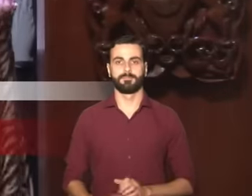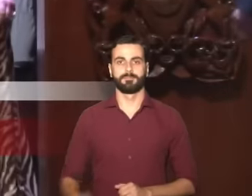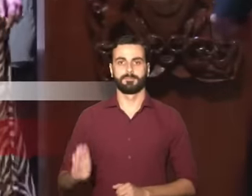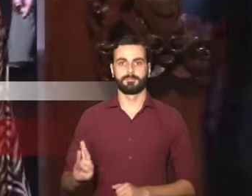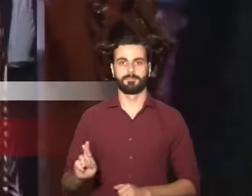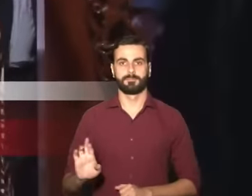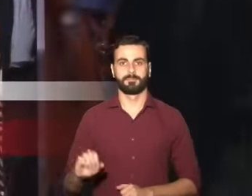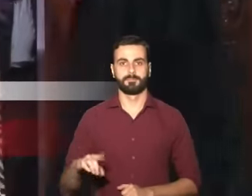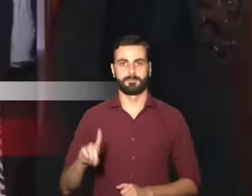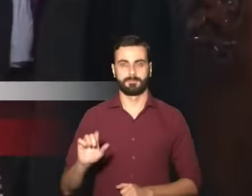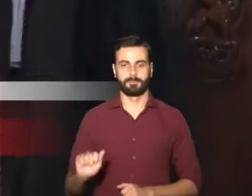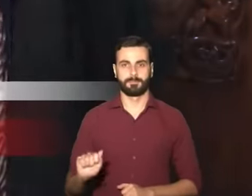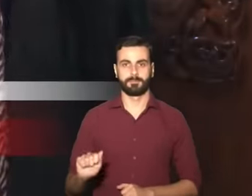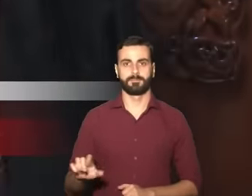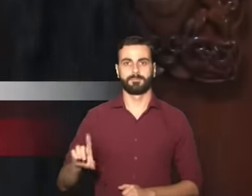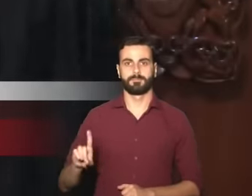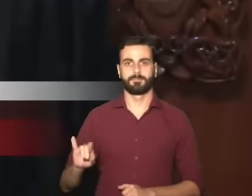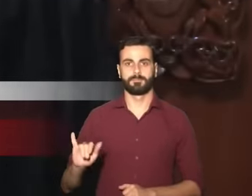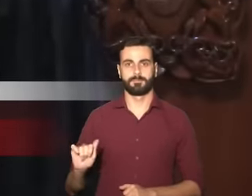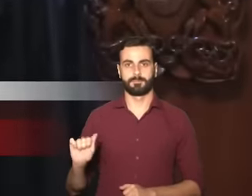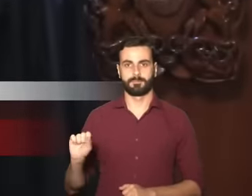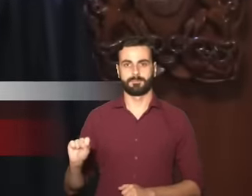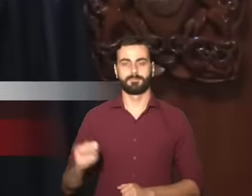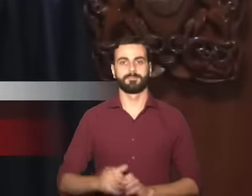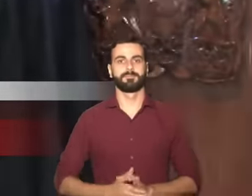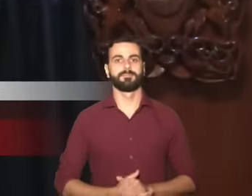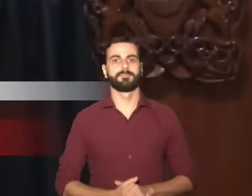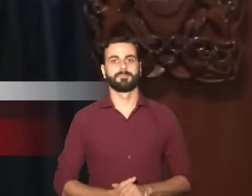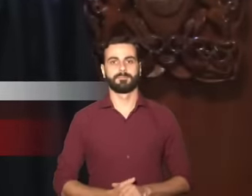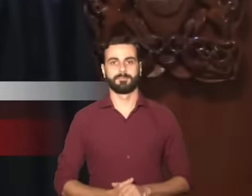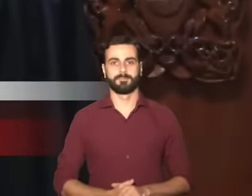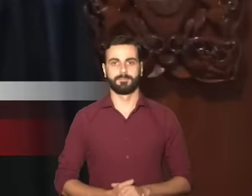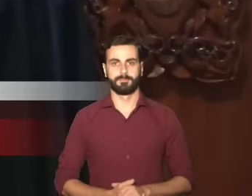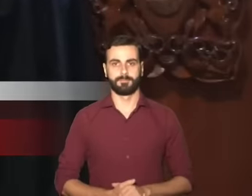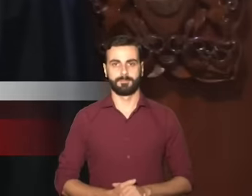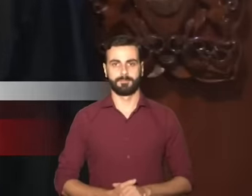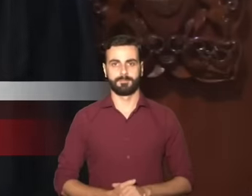Brenda Aparecida Dias Pereira.